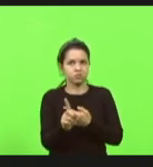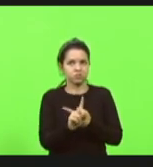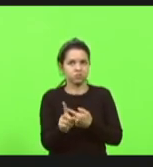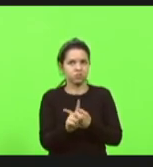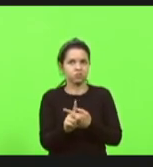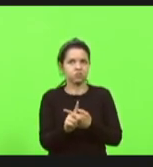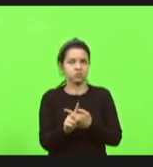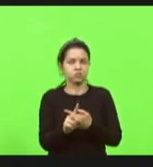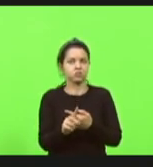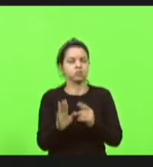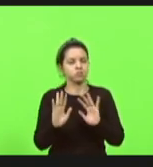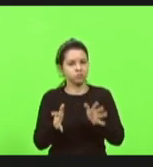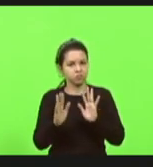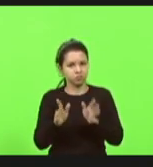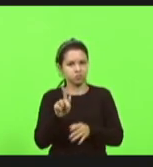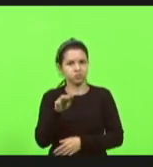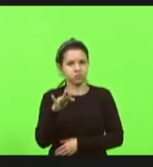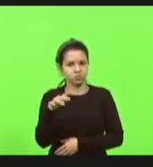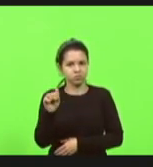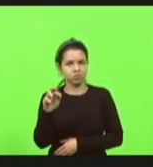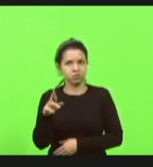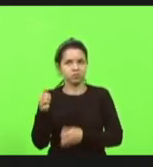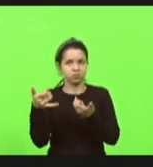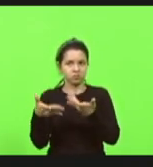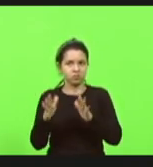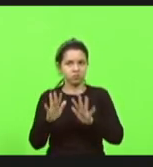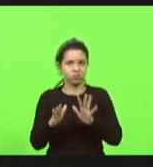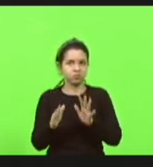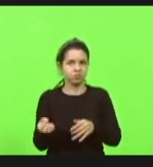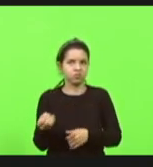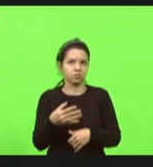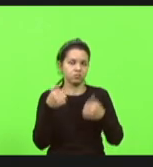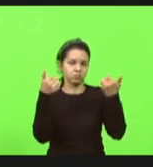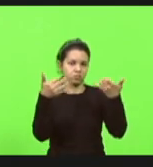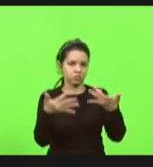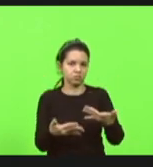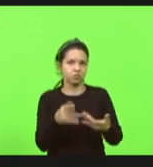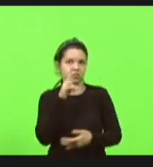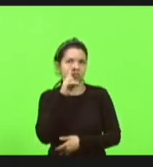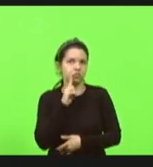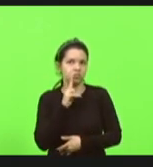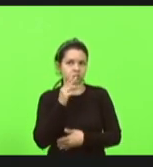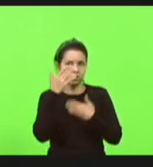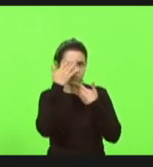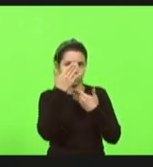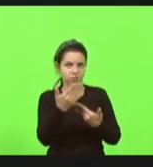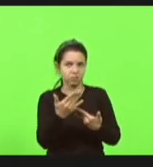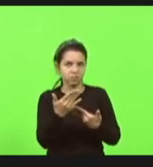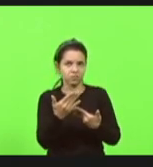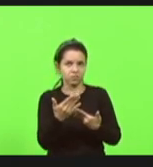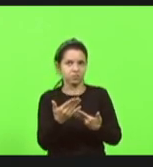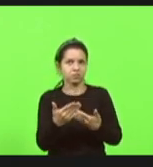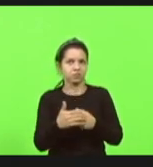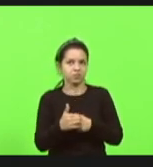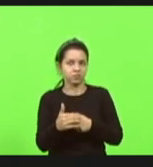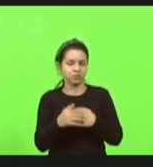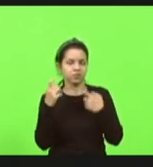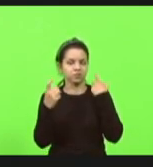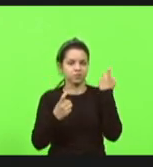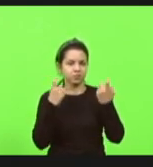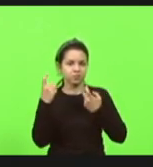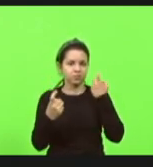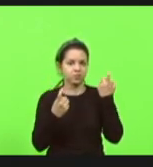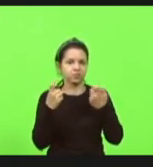definiu o ministro Gilmar Mendes, senhor presidente. Atualizando o deputado Ivan Nattes e agradecendo ele gentilmente pela preocupação